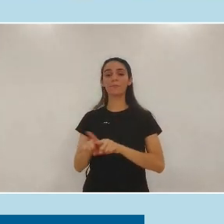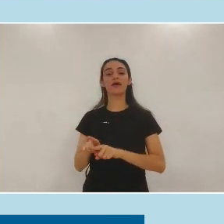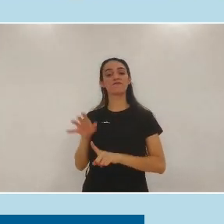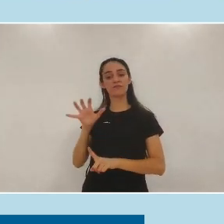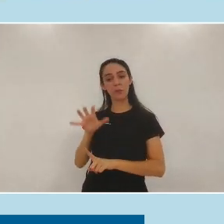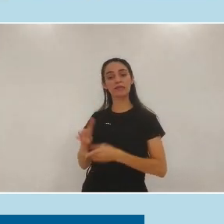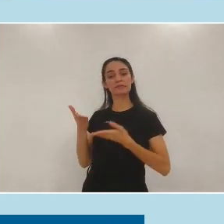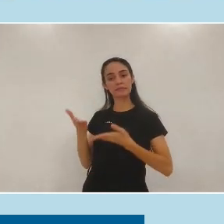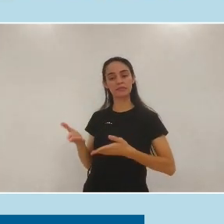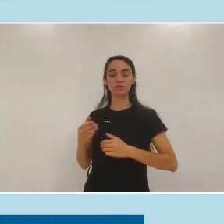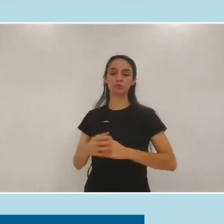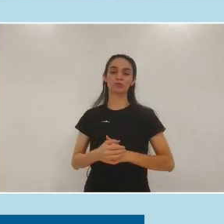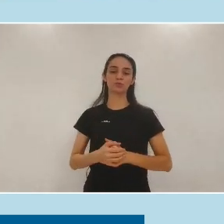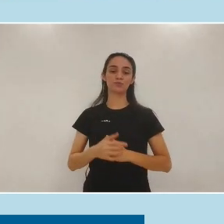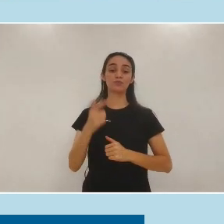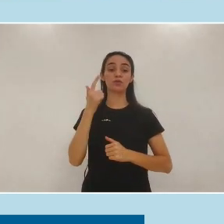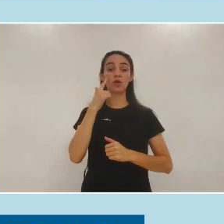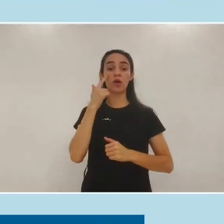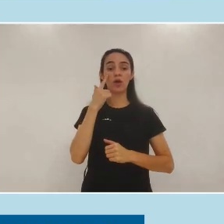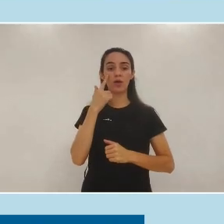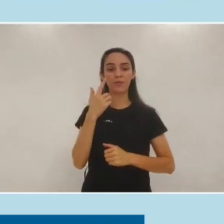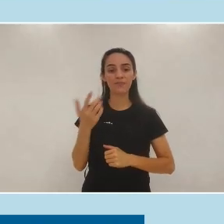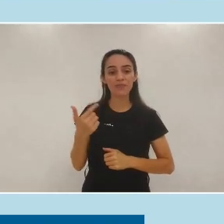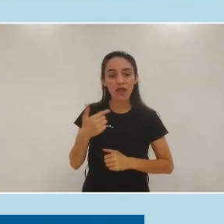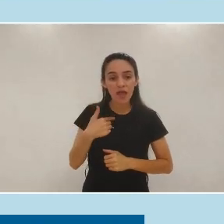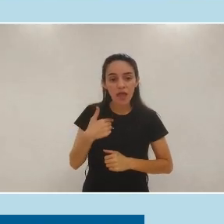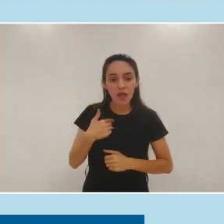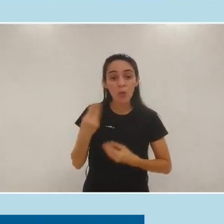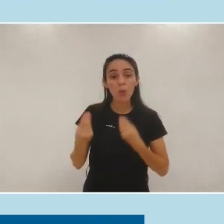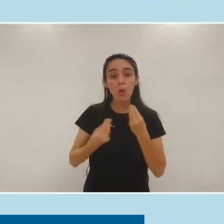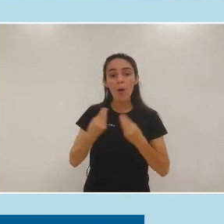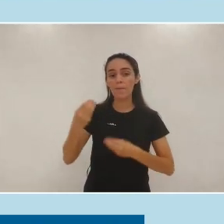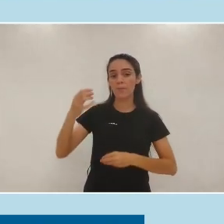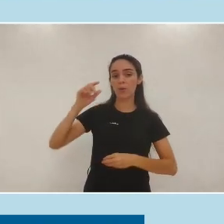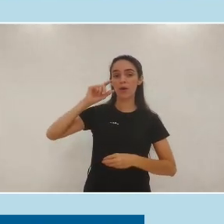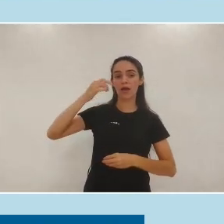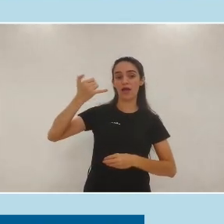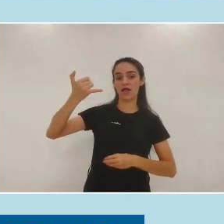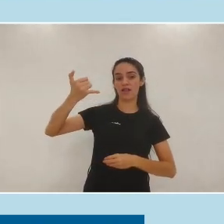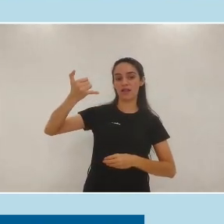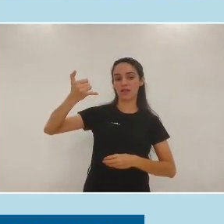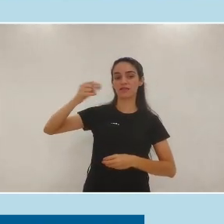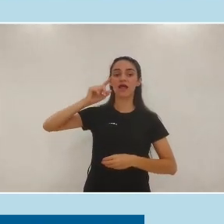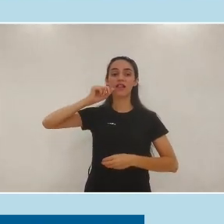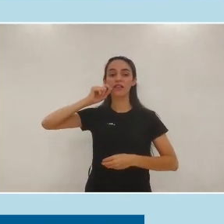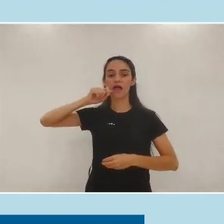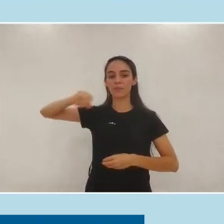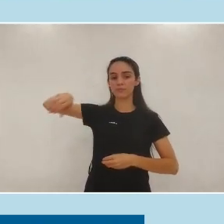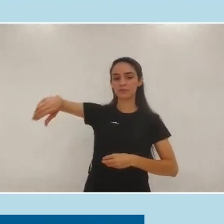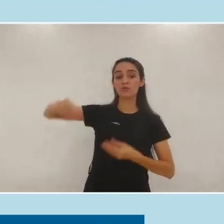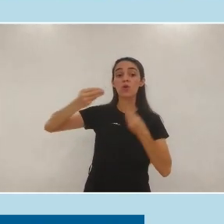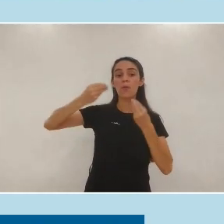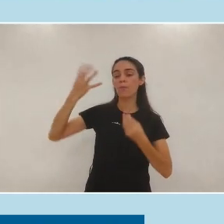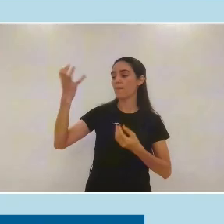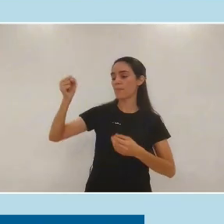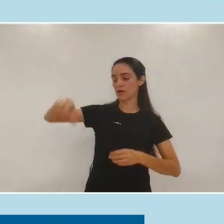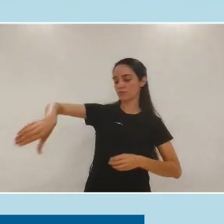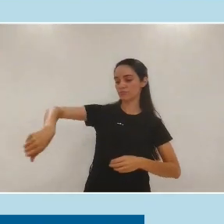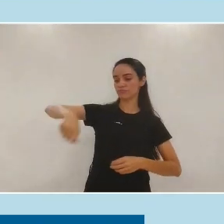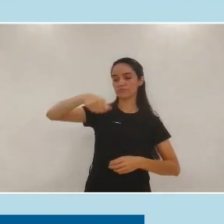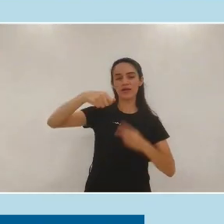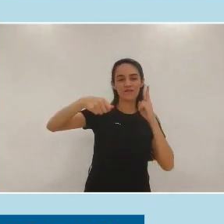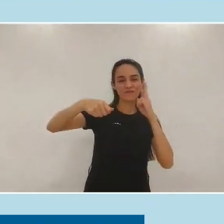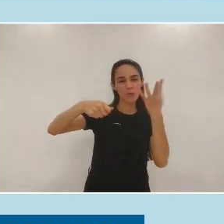vocês. Olha só, eu pego na caneta ou no lápis assim. Tá vendo meu dedo todo